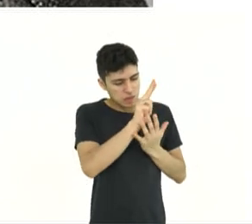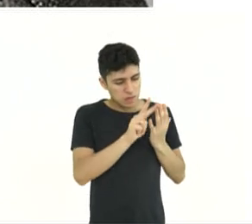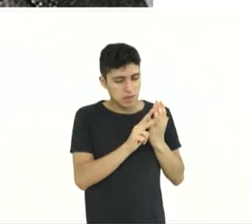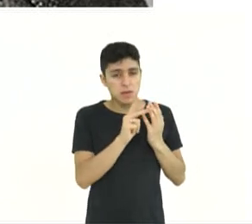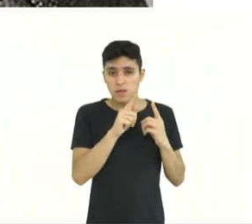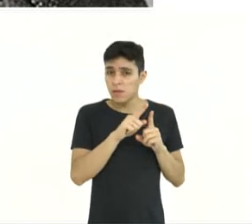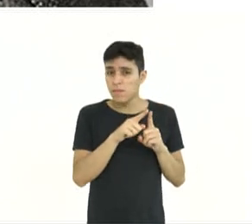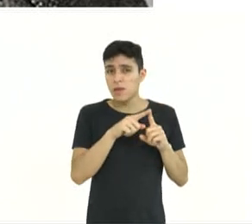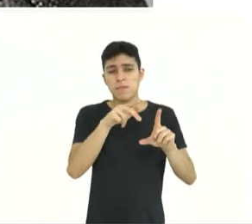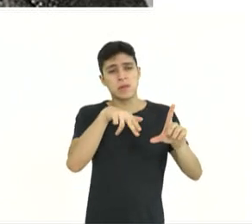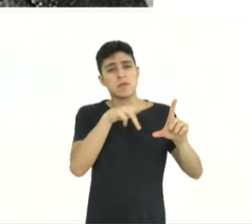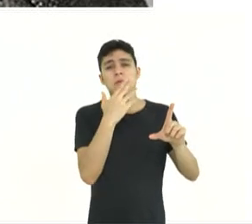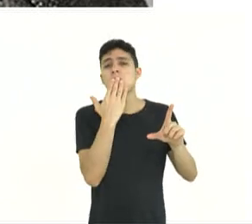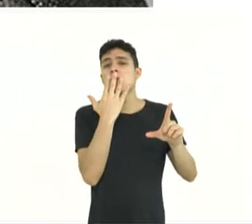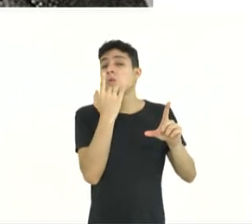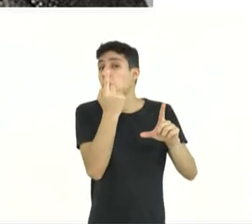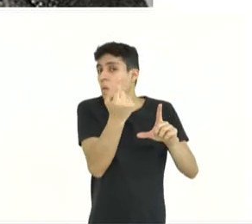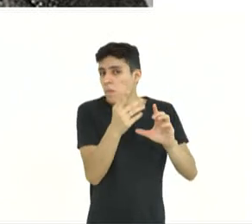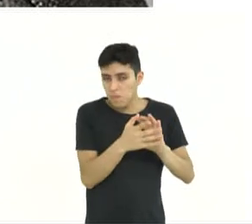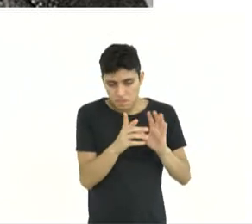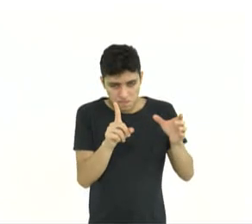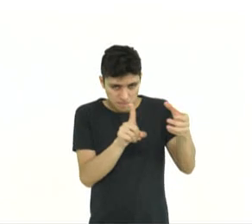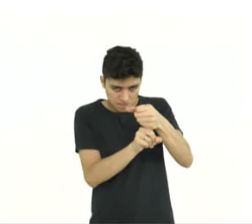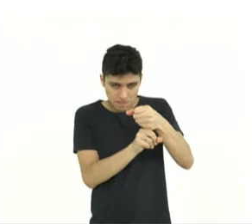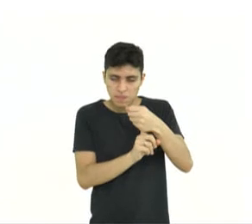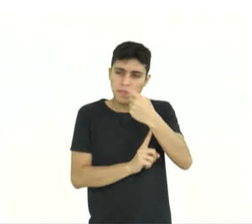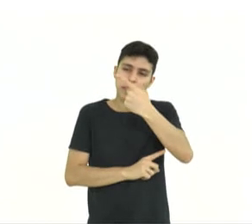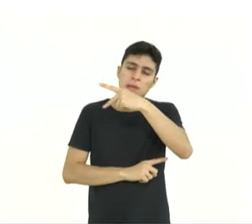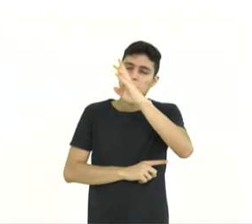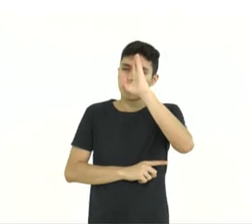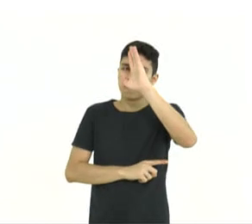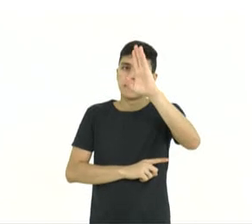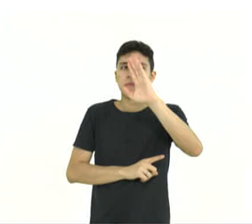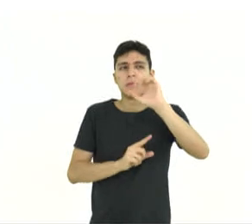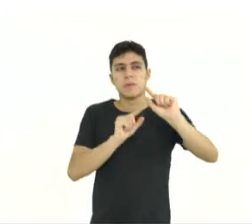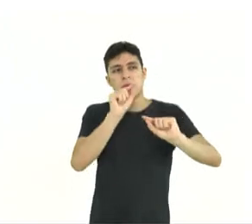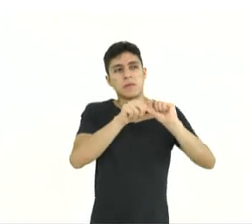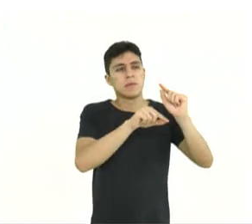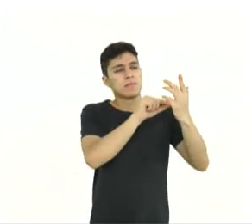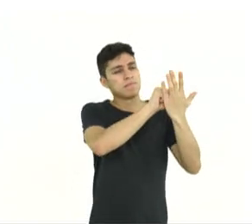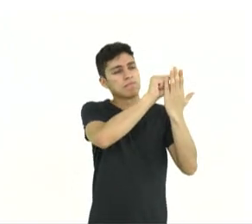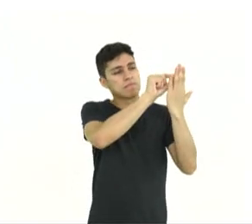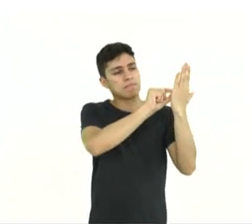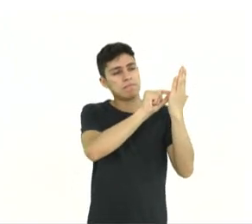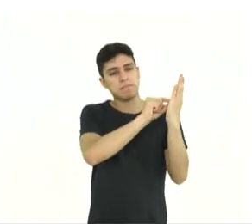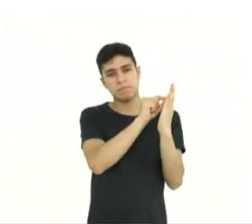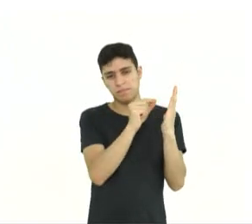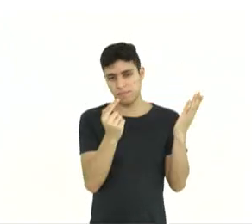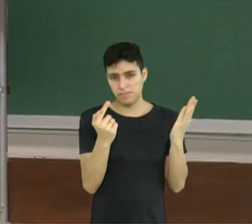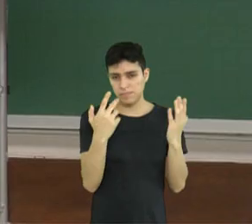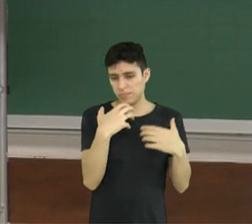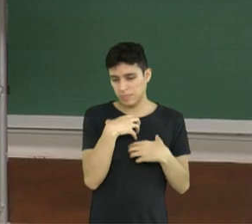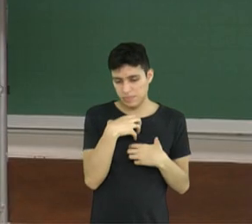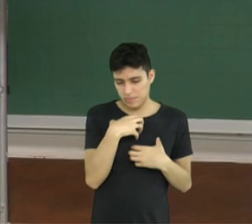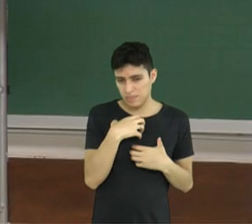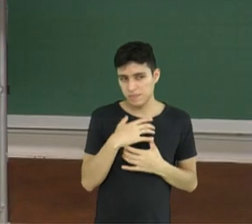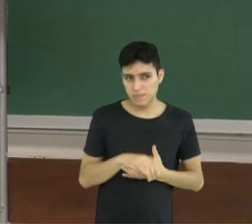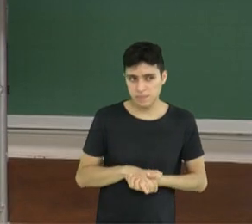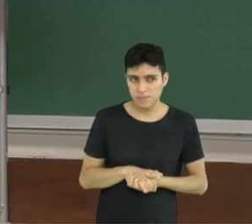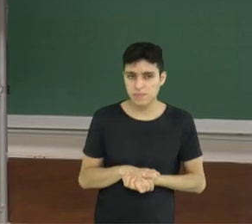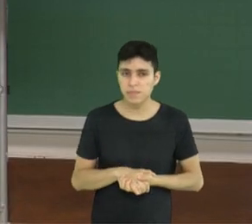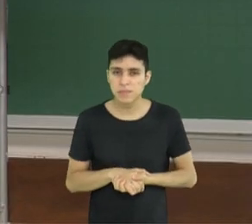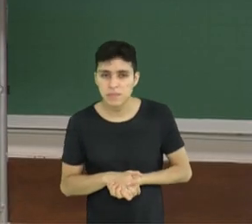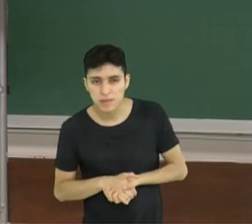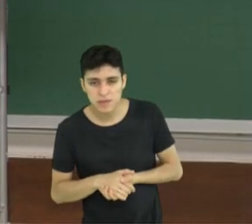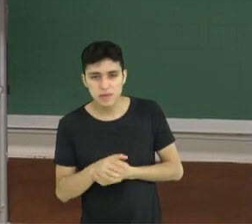Como monocromias tem como principal os elementos a luz e o movimento ajeitei o pontilhismo do Cerro né pessoal faz